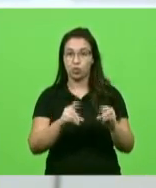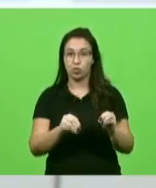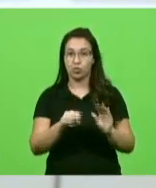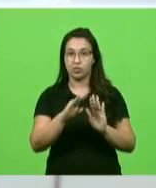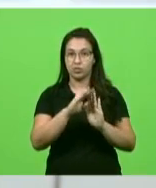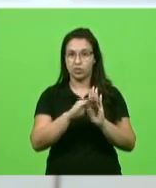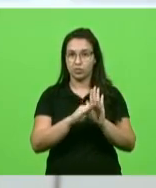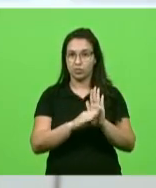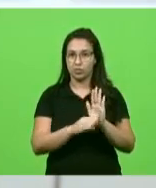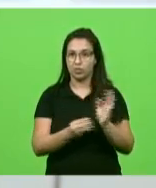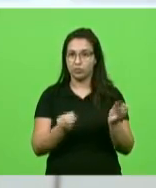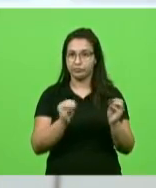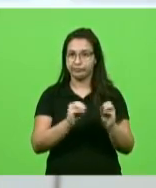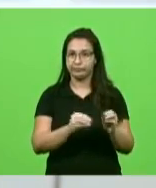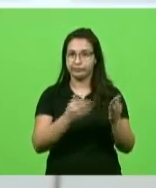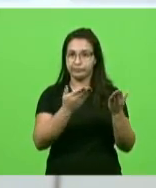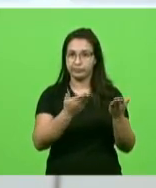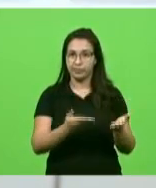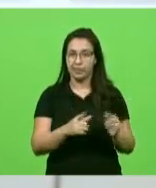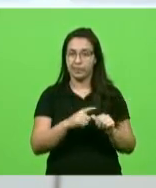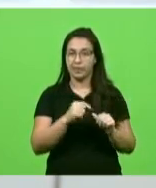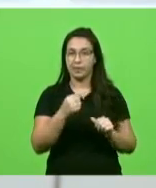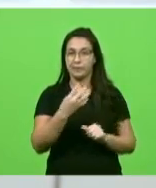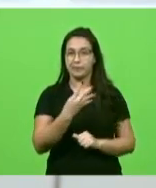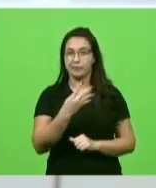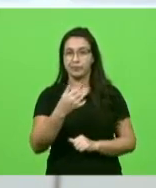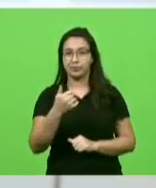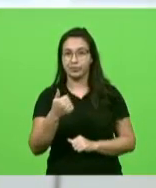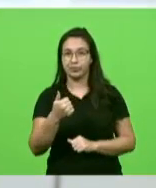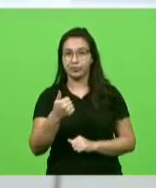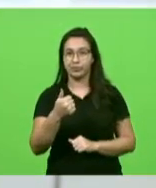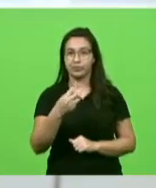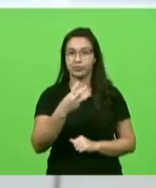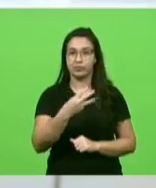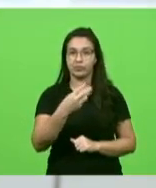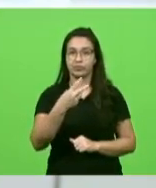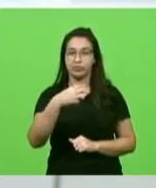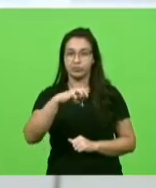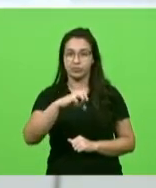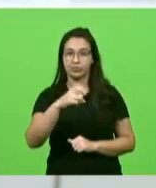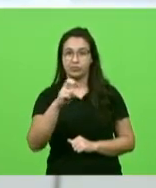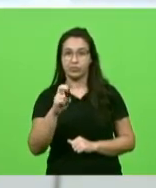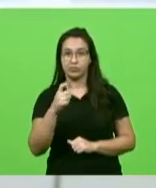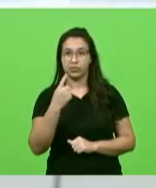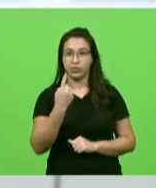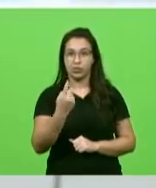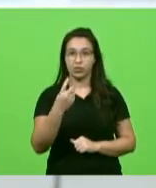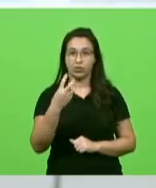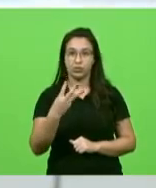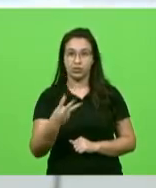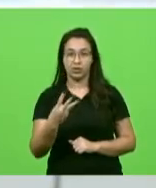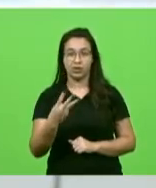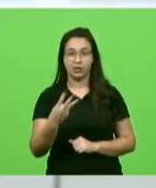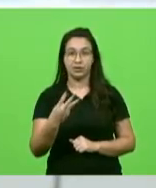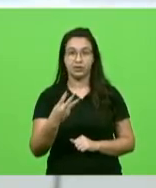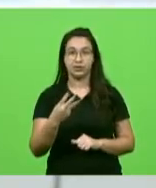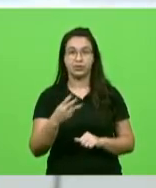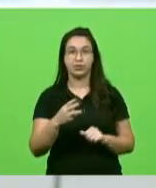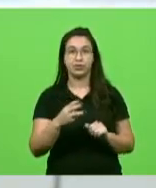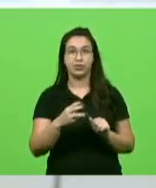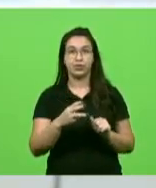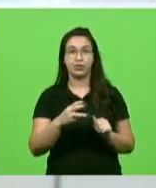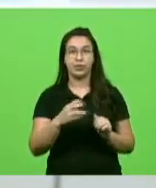demais imputações de acordo com o artigo 41 395 1 e 3 no código de processo penal